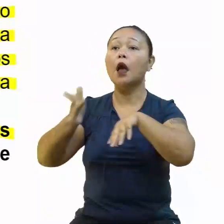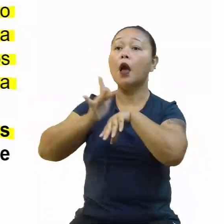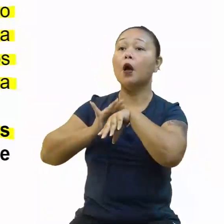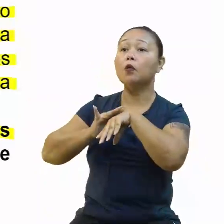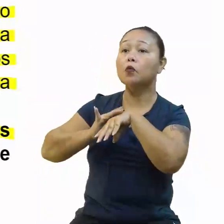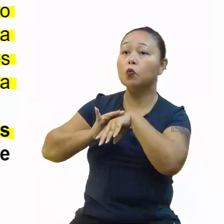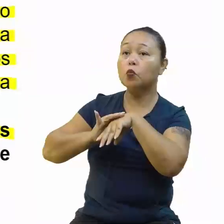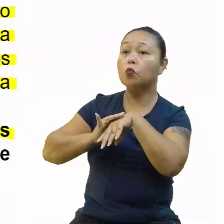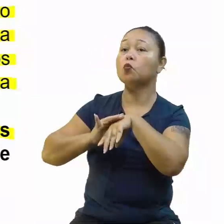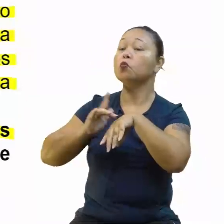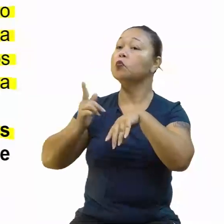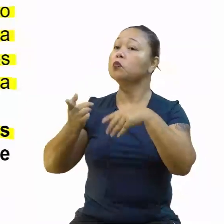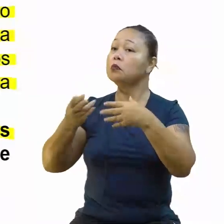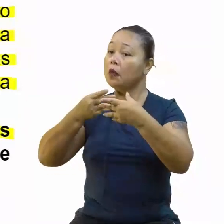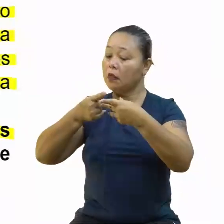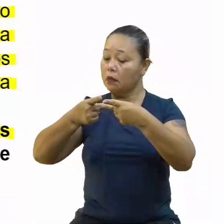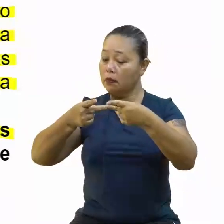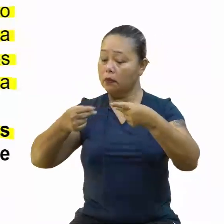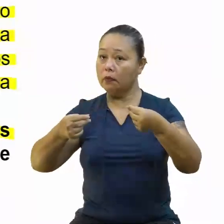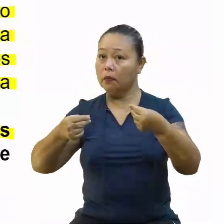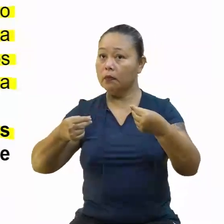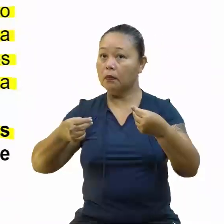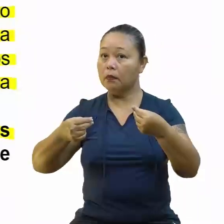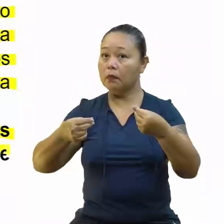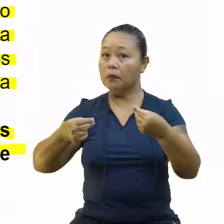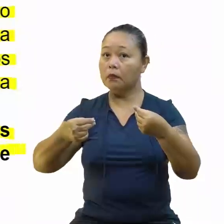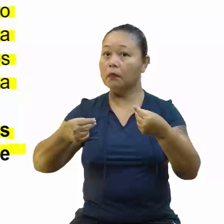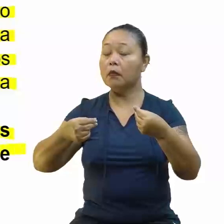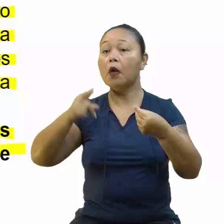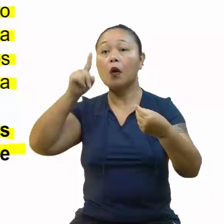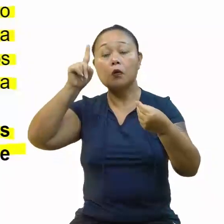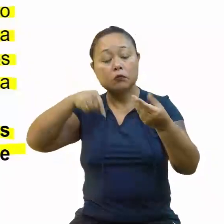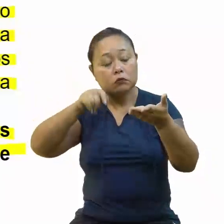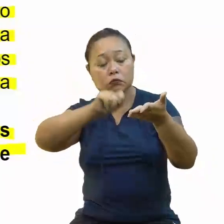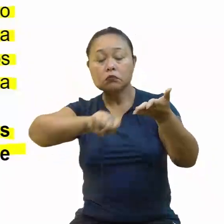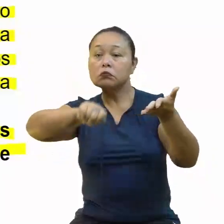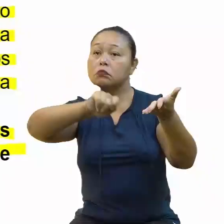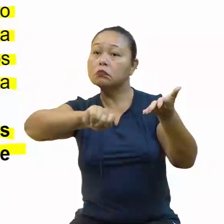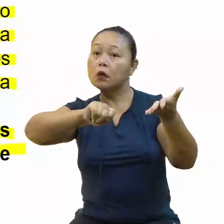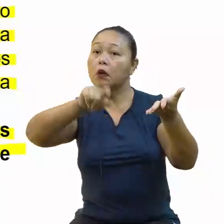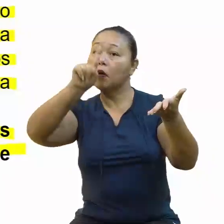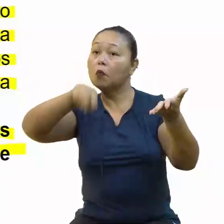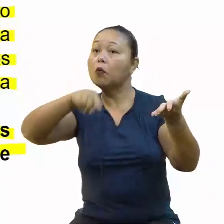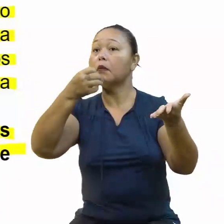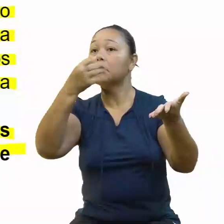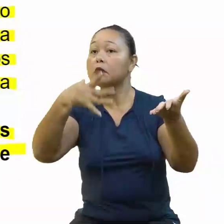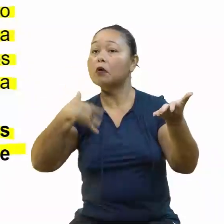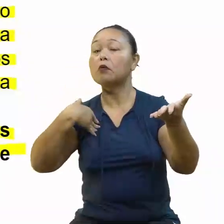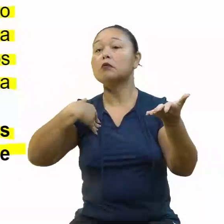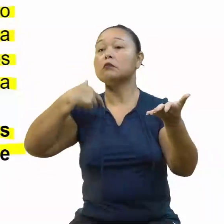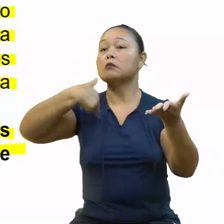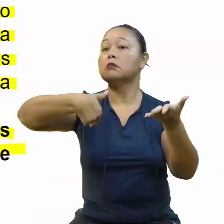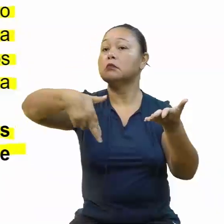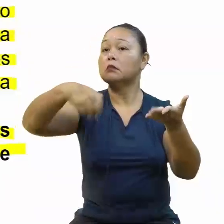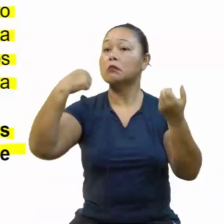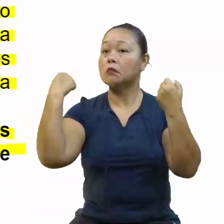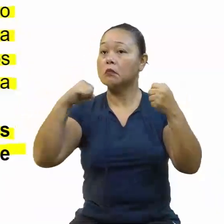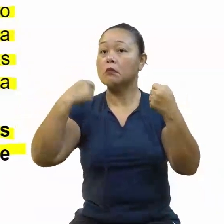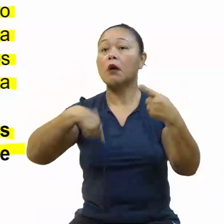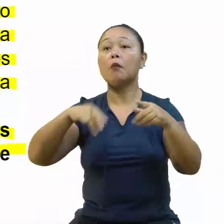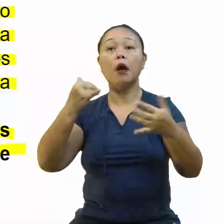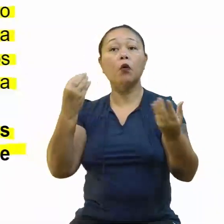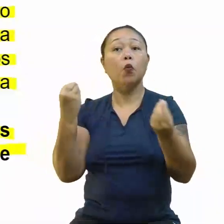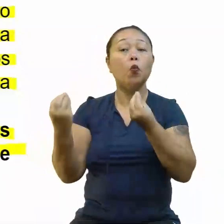crônico-degenerativas, ressaltando os benefícios da atividade física como fator de